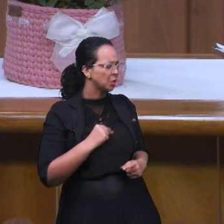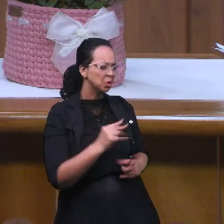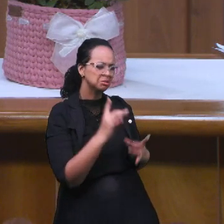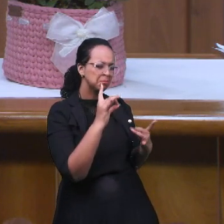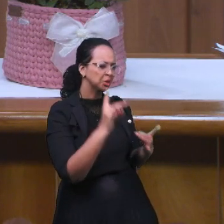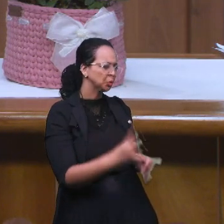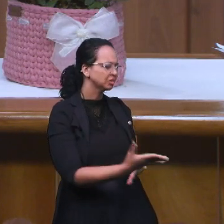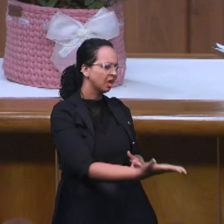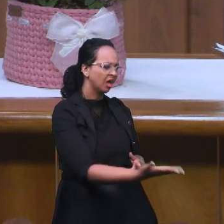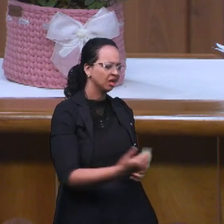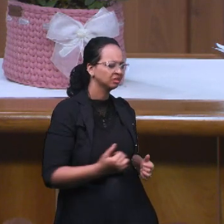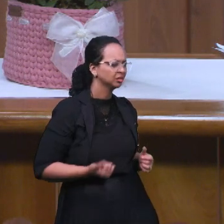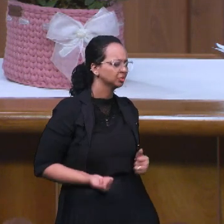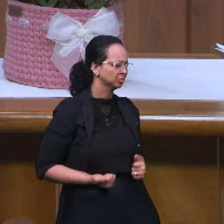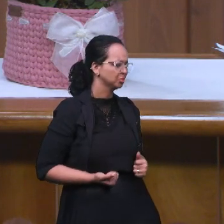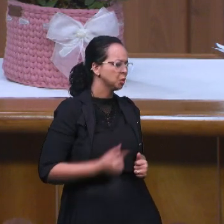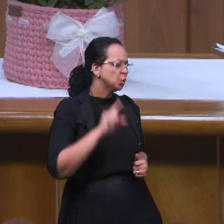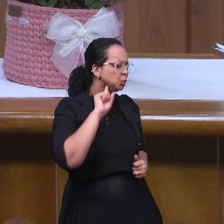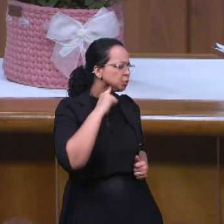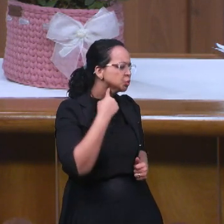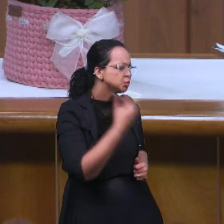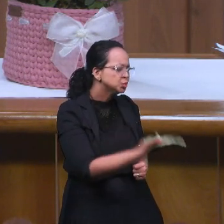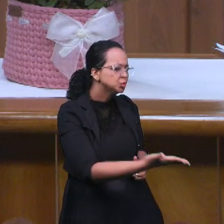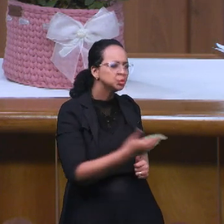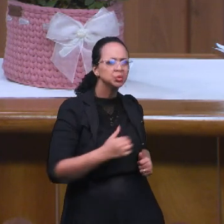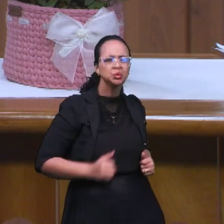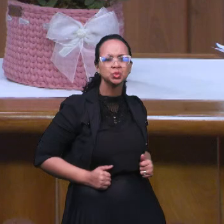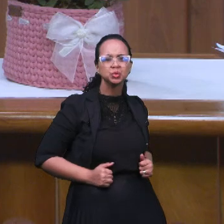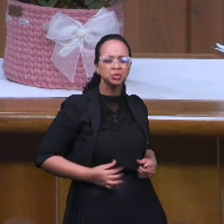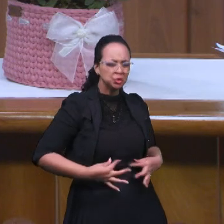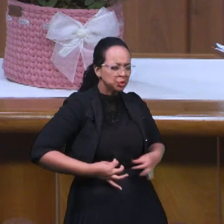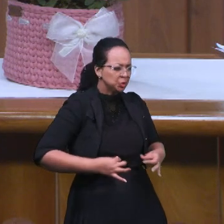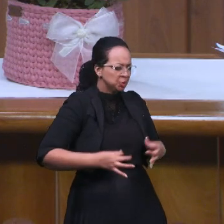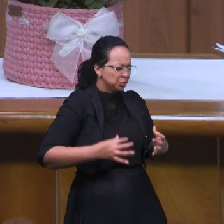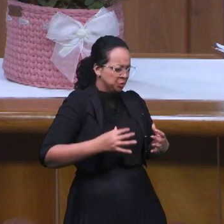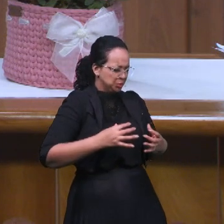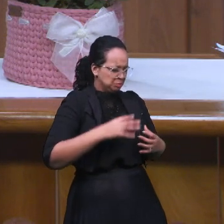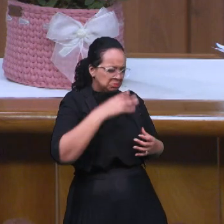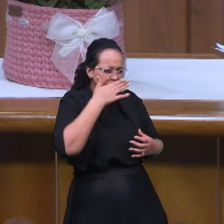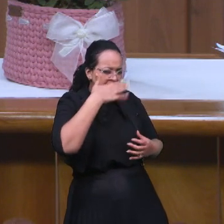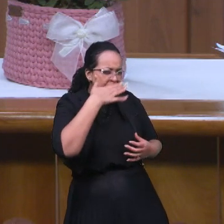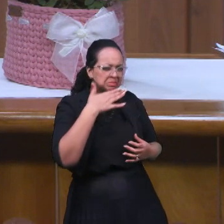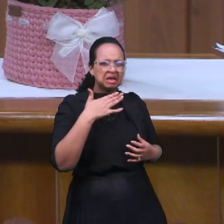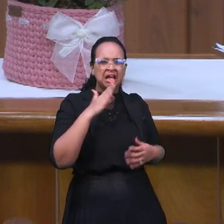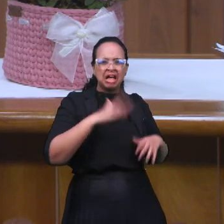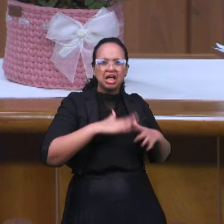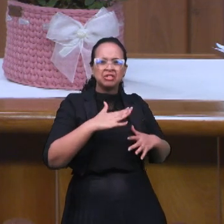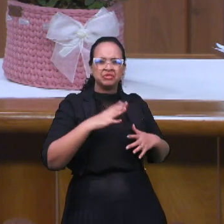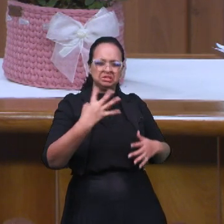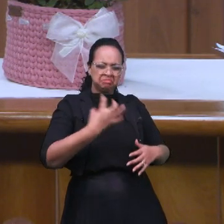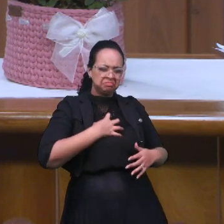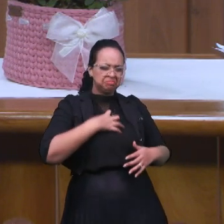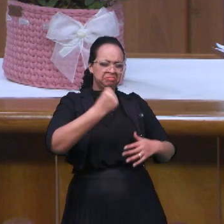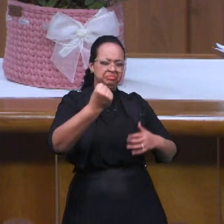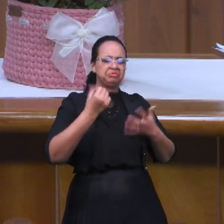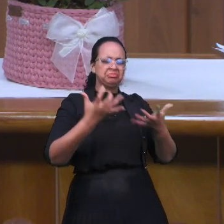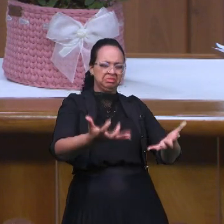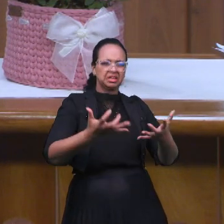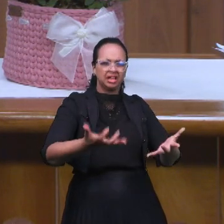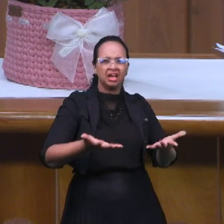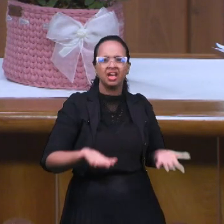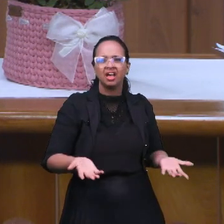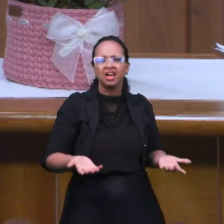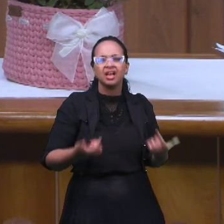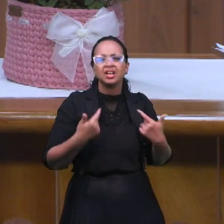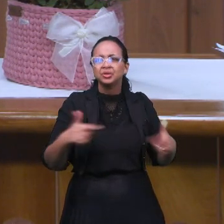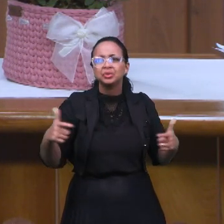abandonados, sujos, né? Maltrapilhos, alguns se jogam debaixo das conduções dos carros, que não tem mais